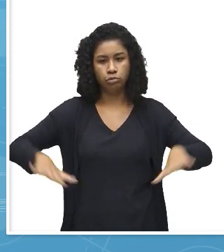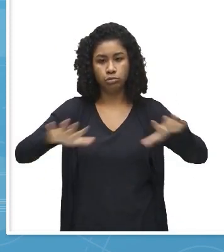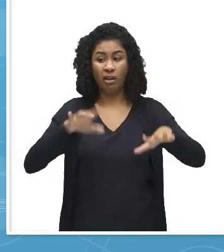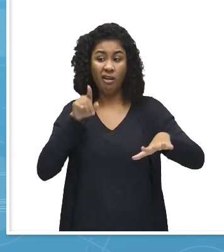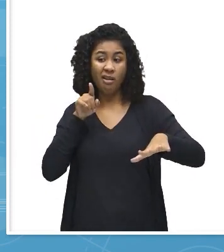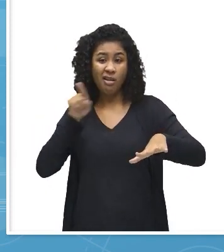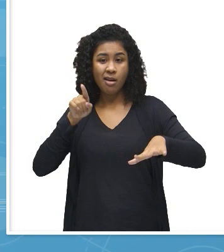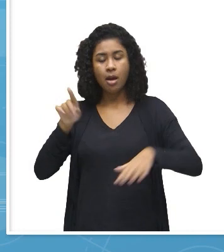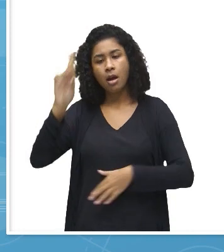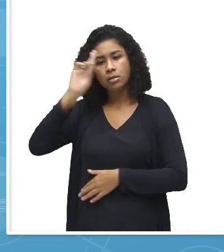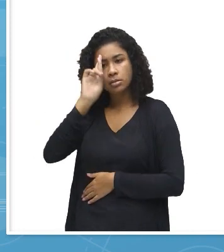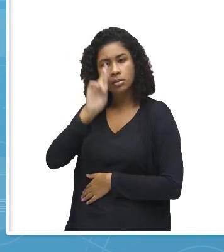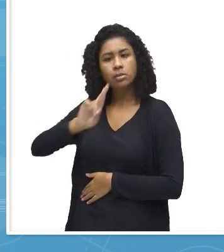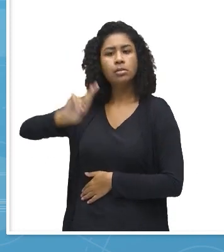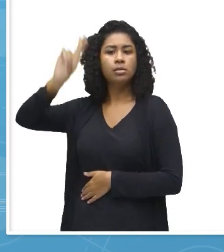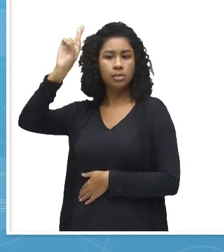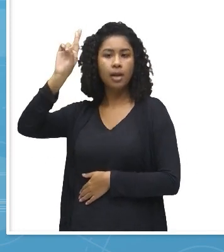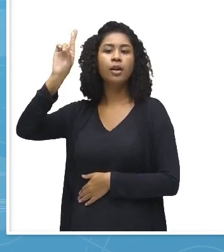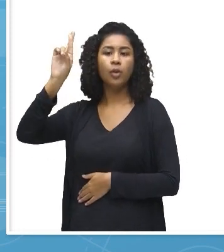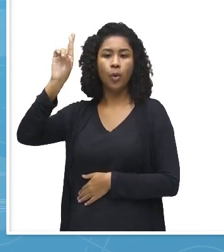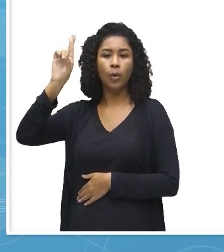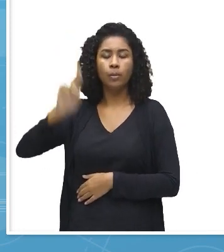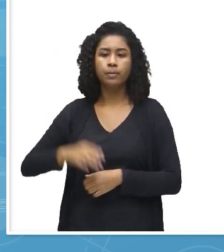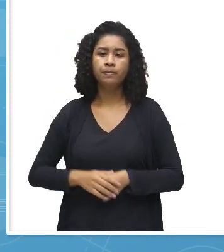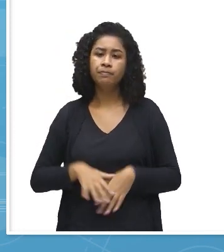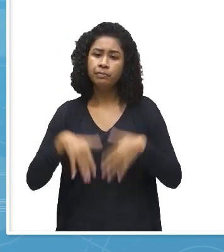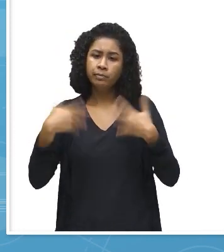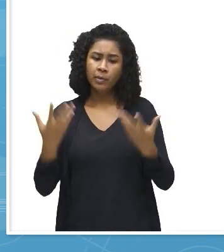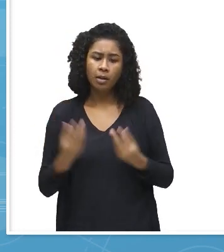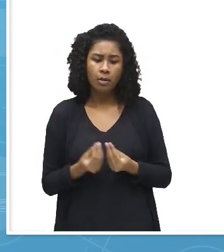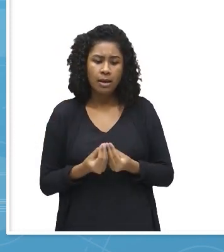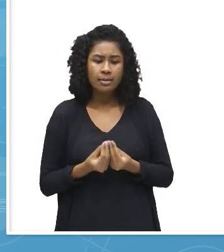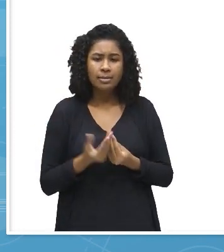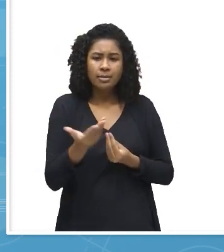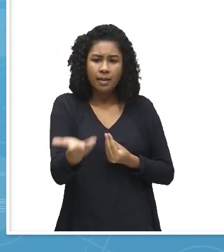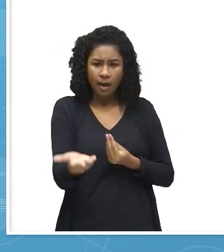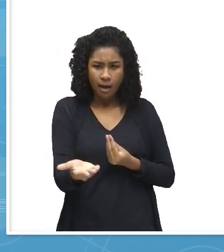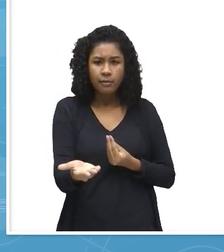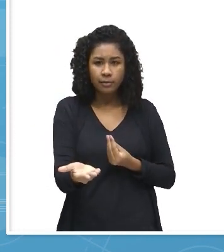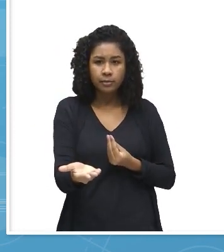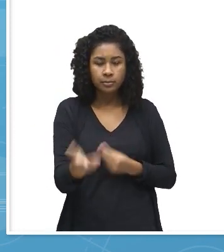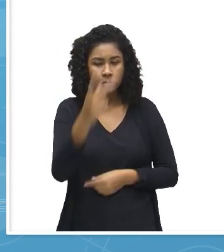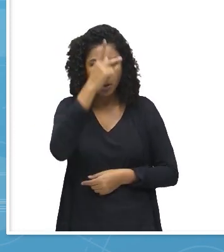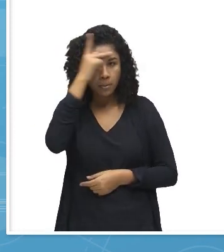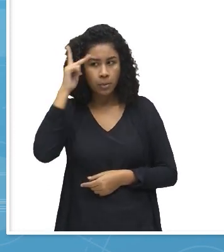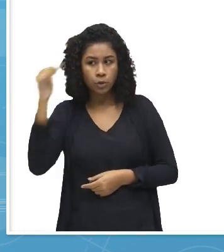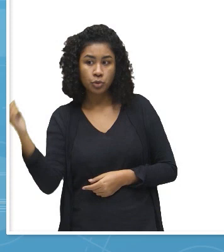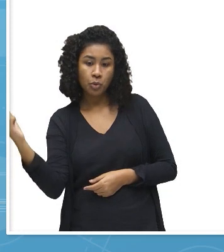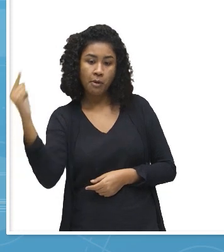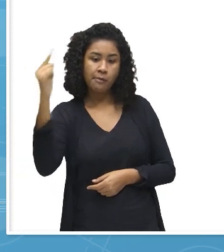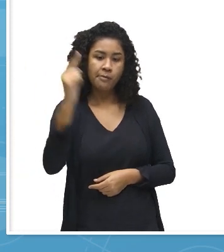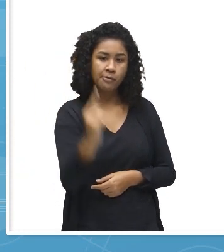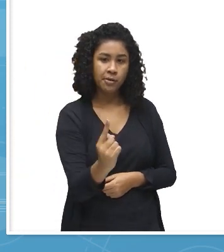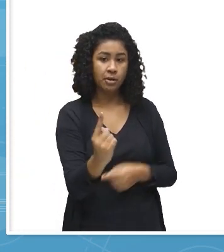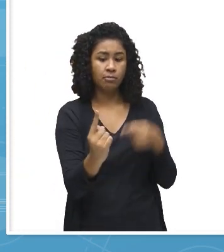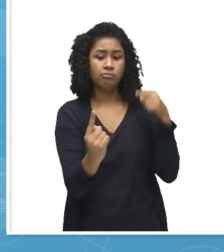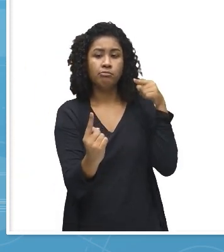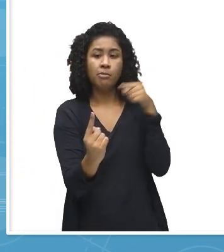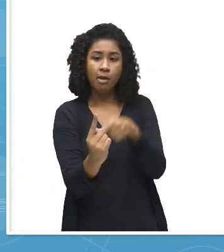Ele detinha ali as terras e cedia para que os seus servos, né, o camponês, fosse